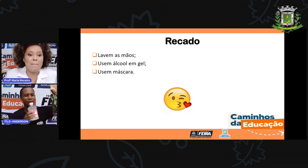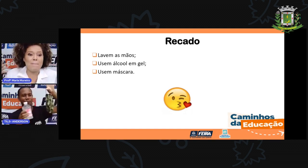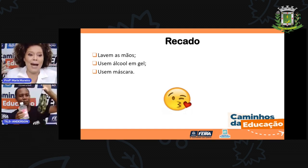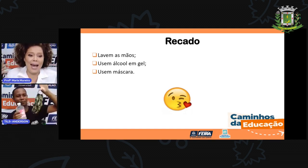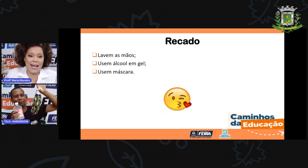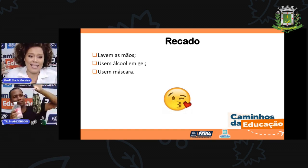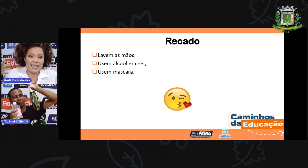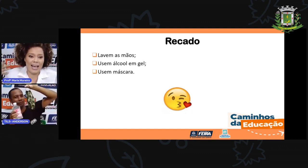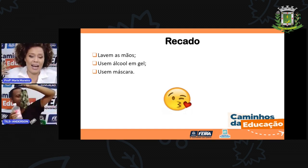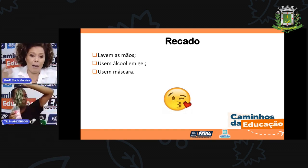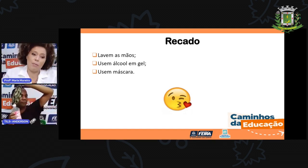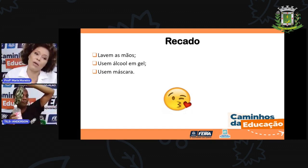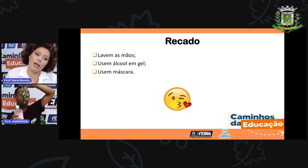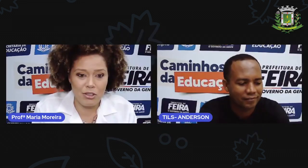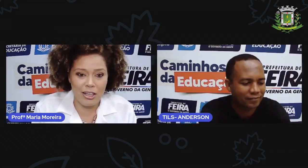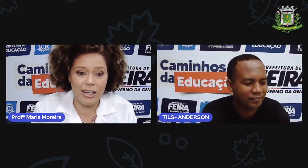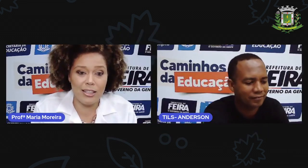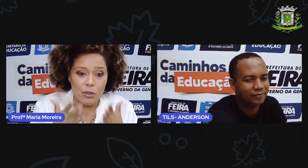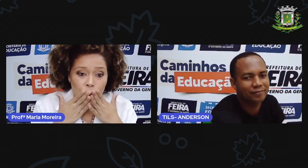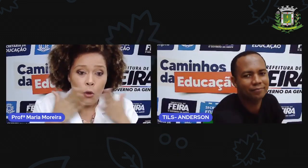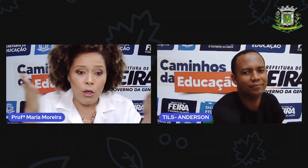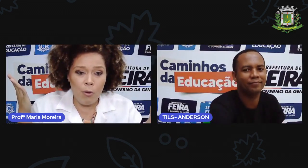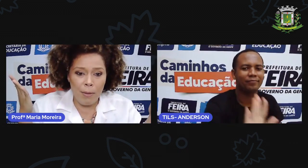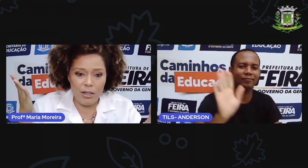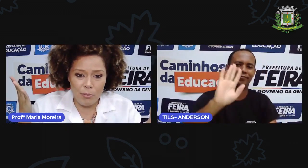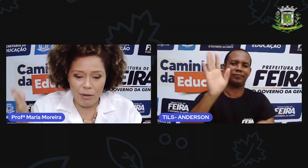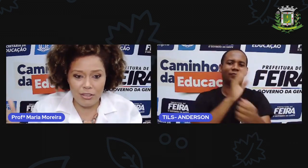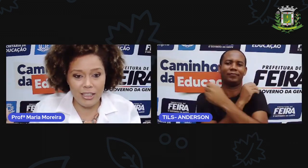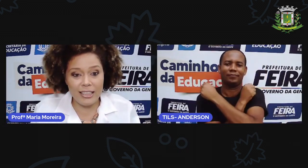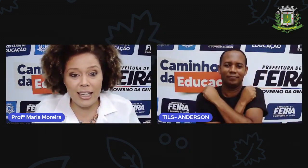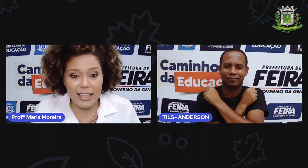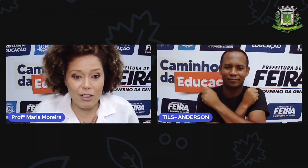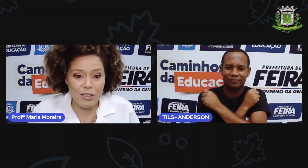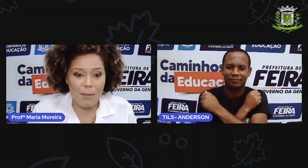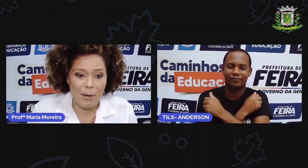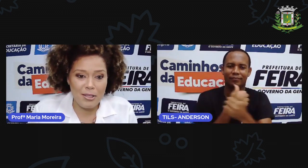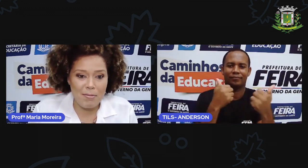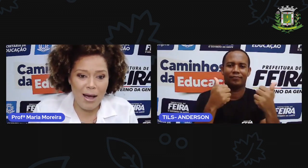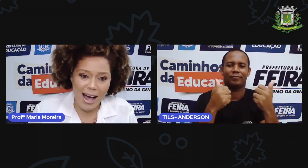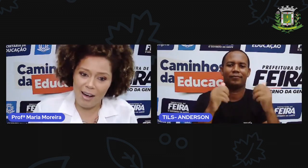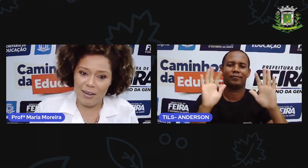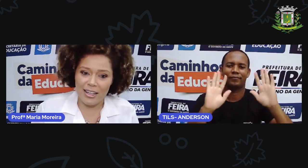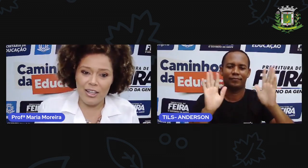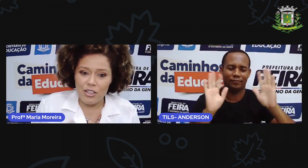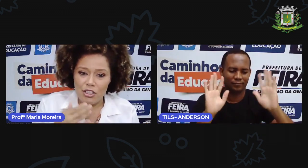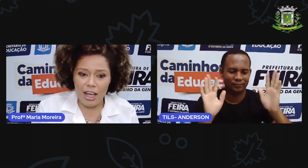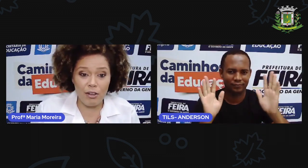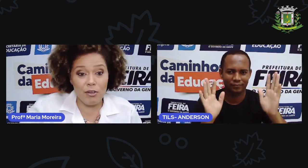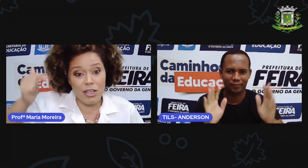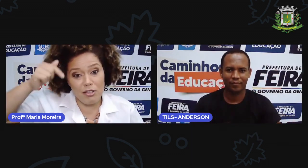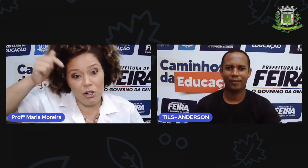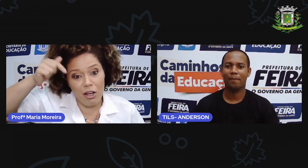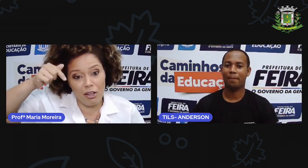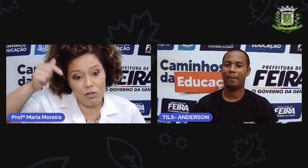usem máscara. Porque é o de Anderson. E um beijo para vocês e até a nossa próxima aula.